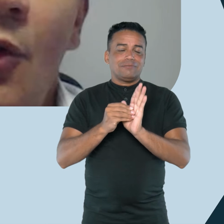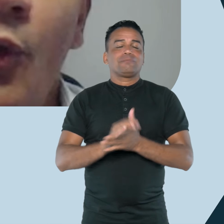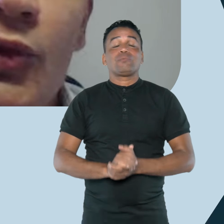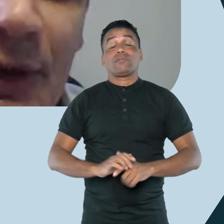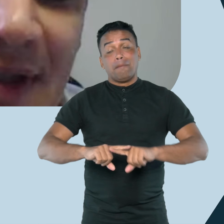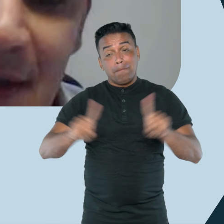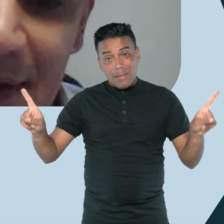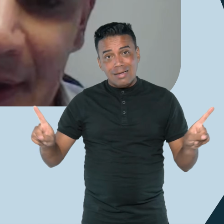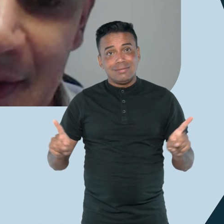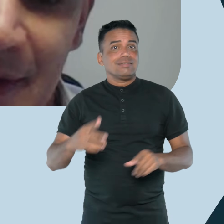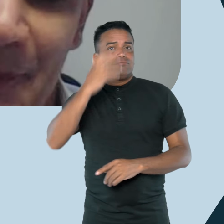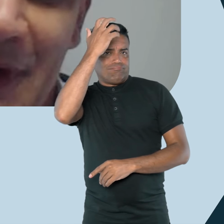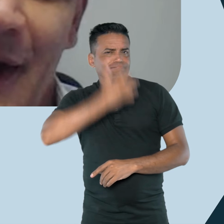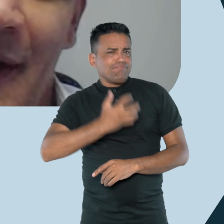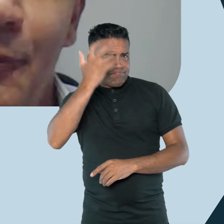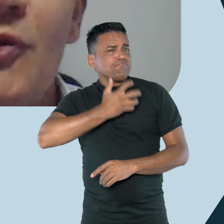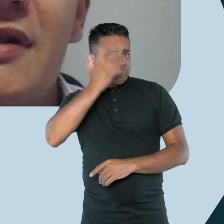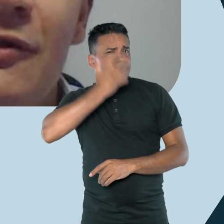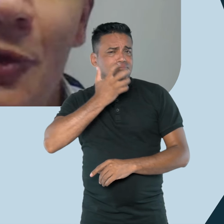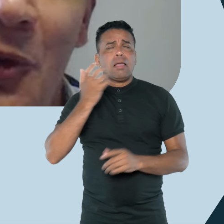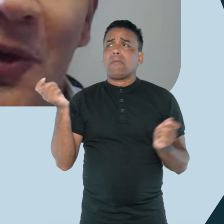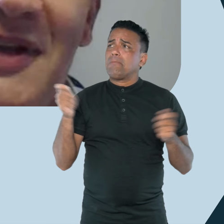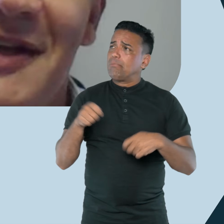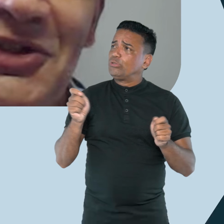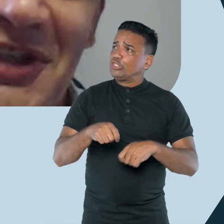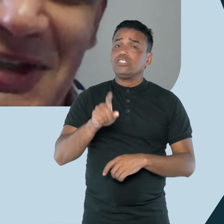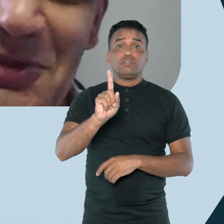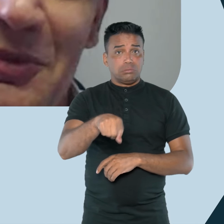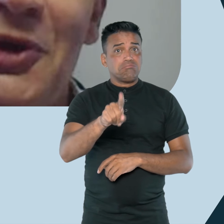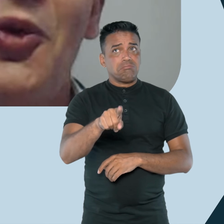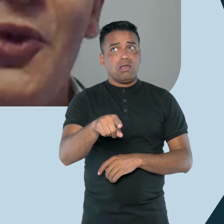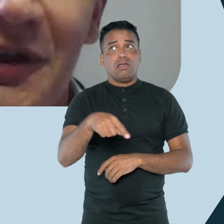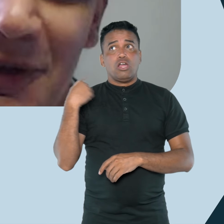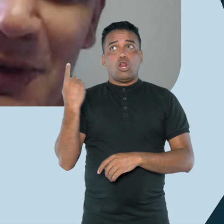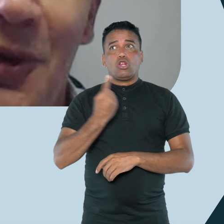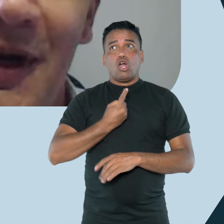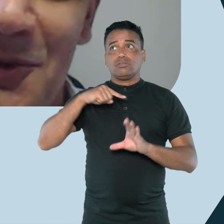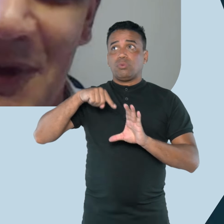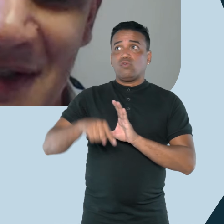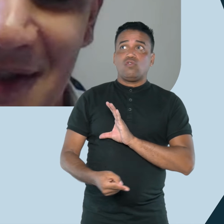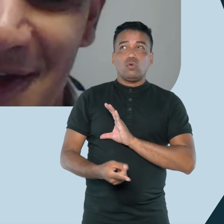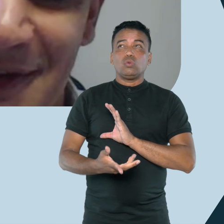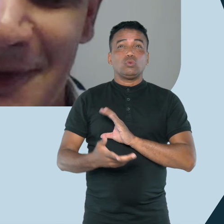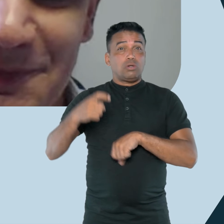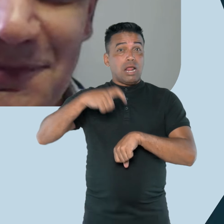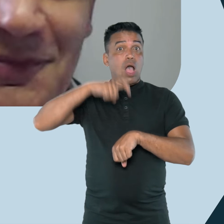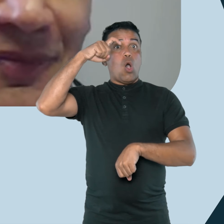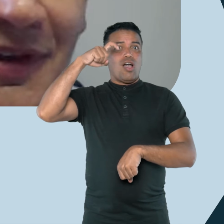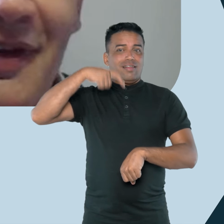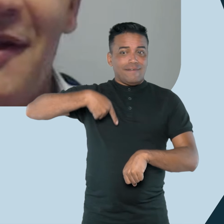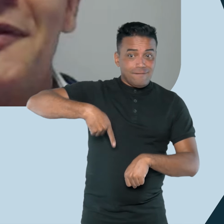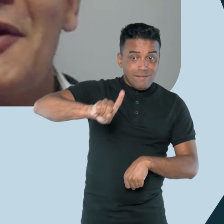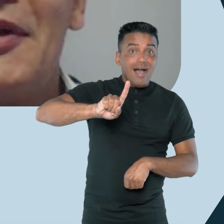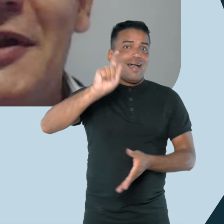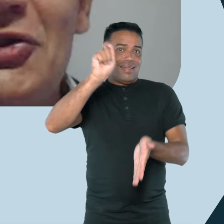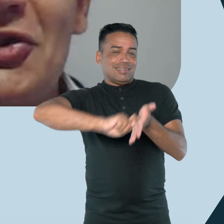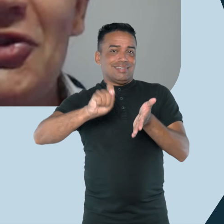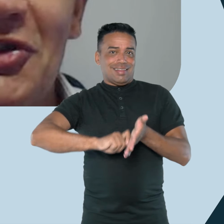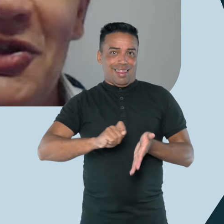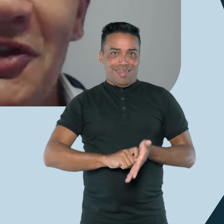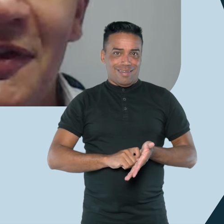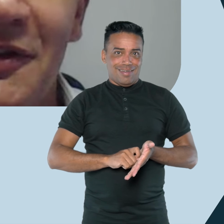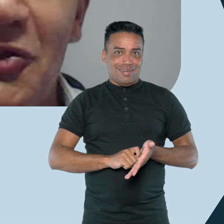Mas com toda certeza é possível que a gente mergulhe no ato da escrita,